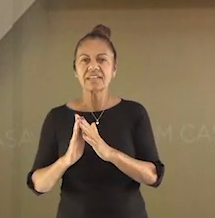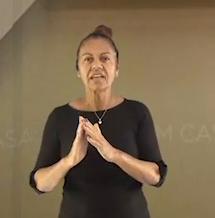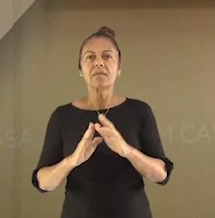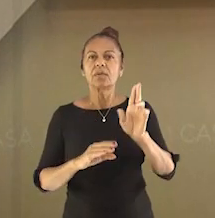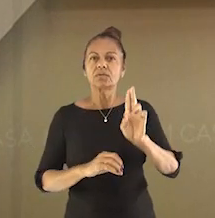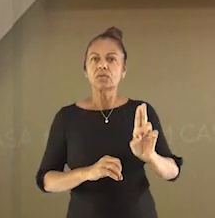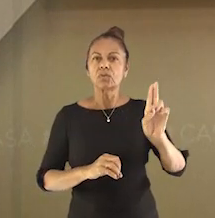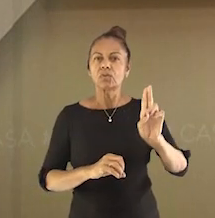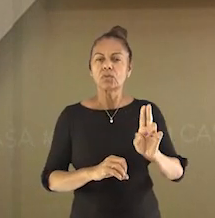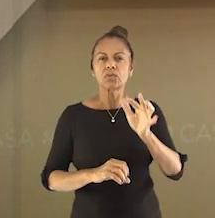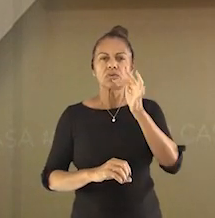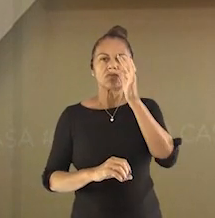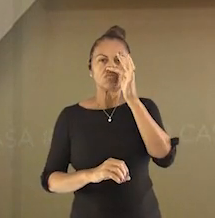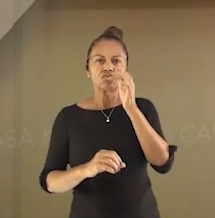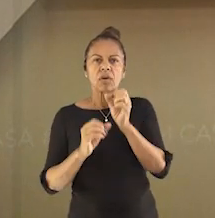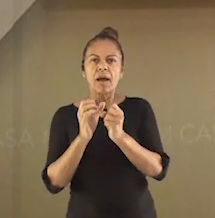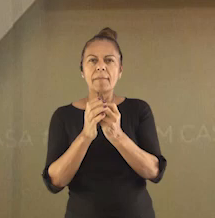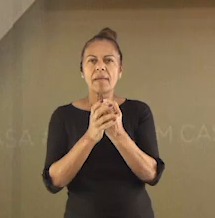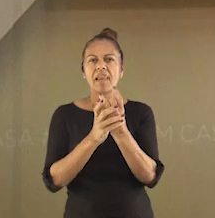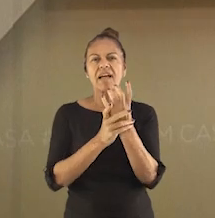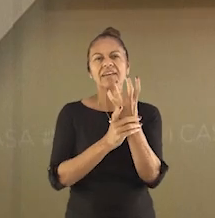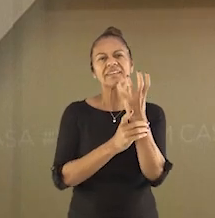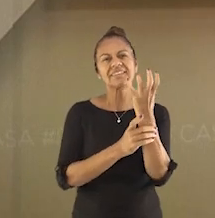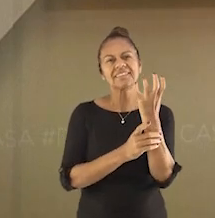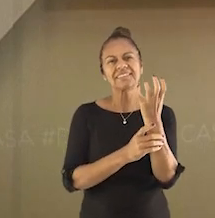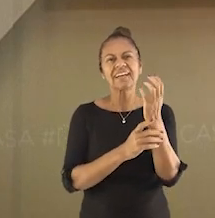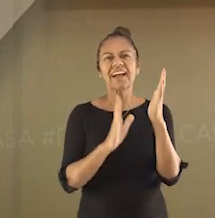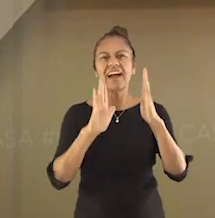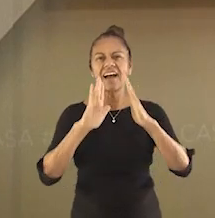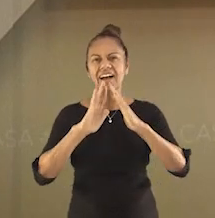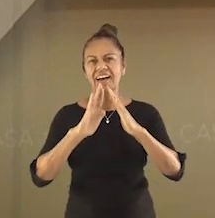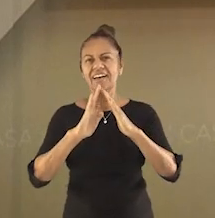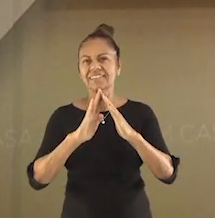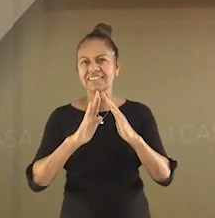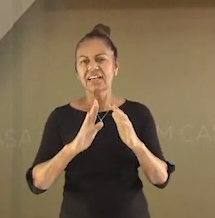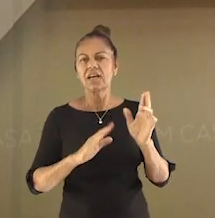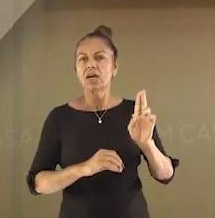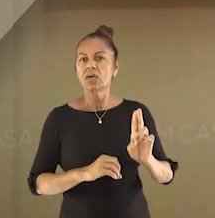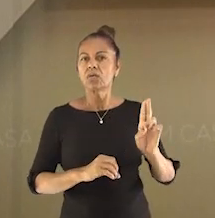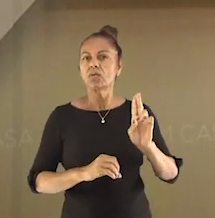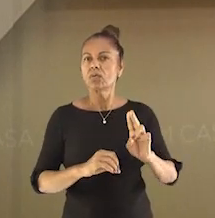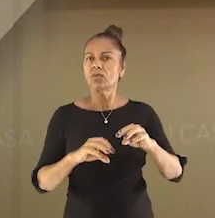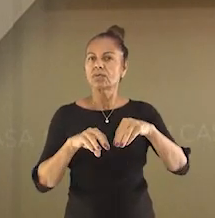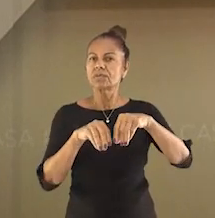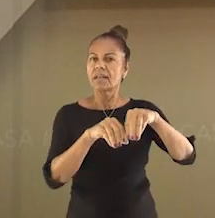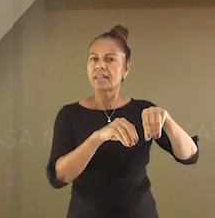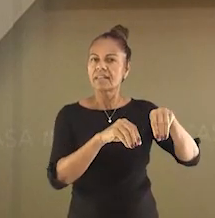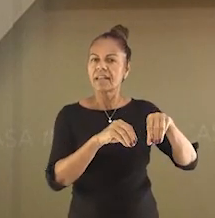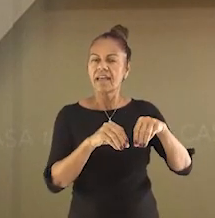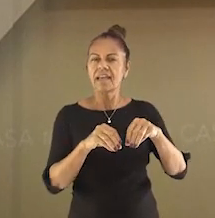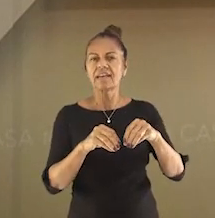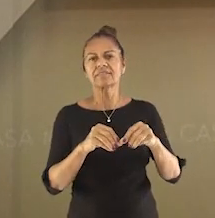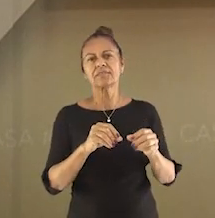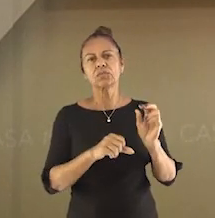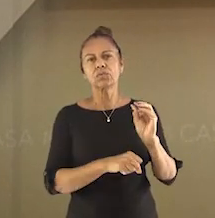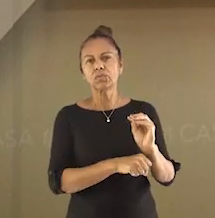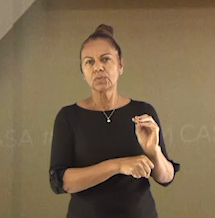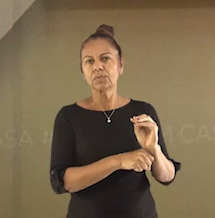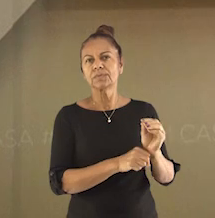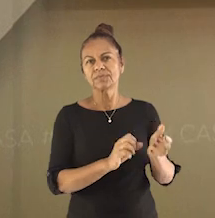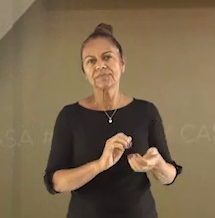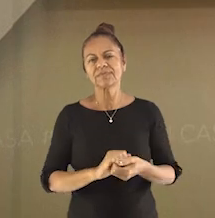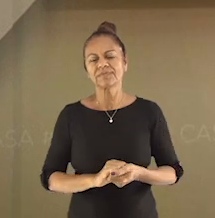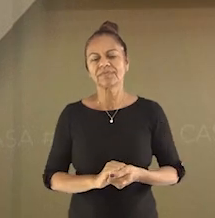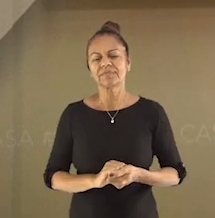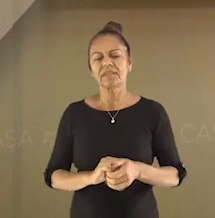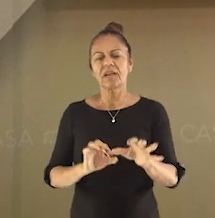de adubo que podem ser usados até mesmo naquelas plantinhas que temos em casa? Eu mesmo